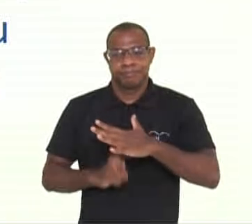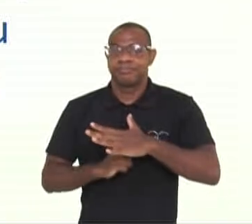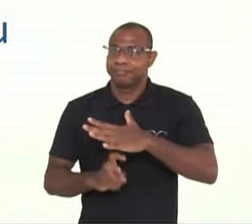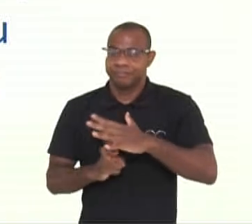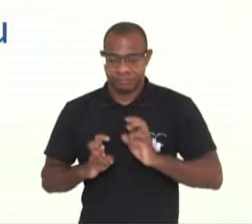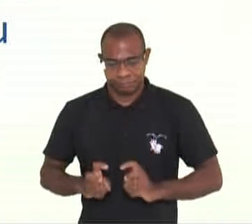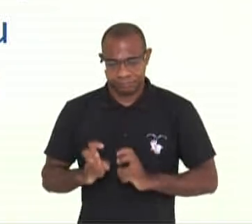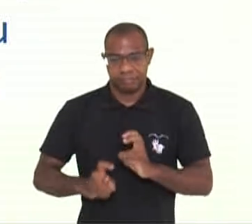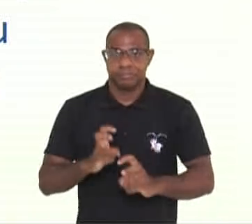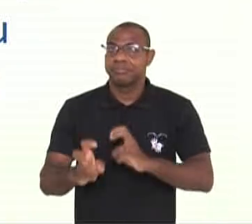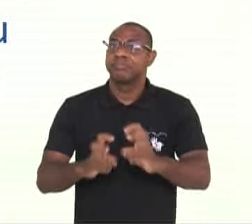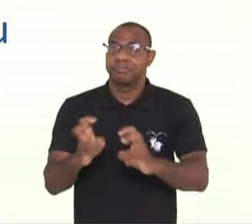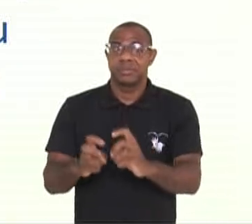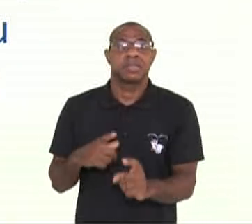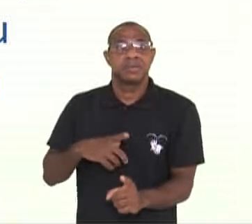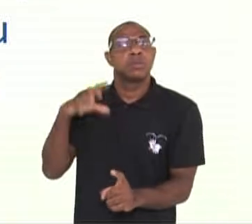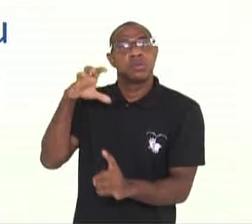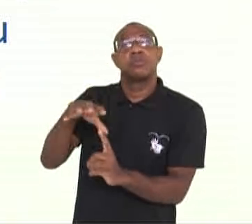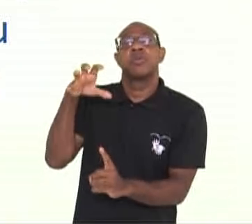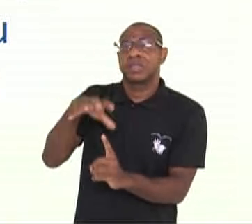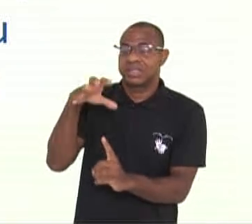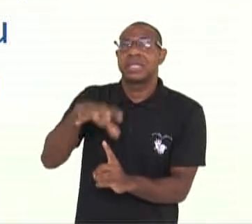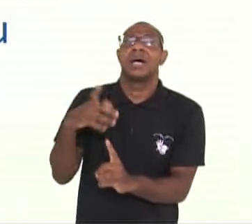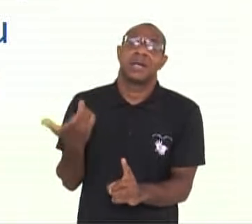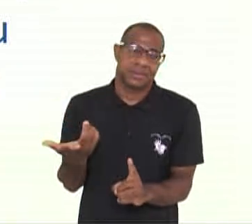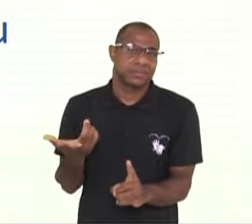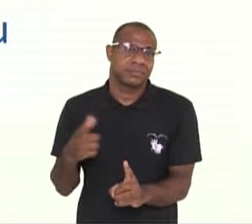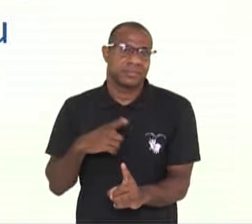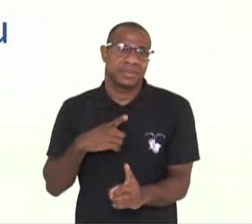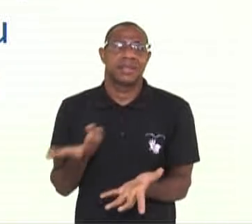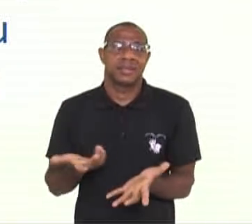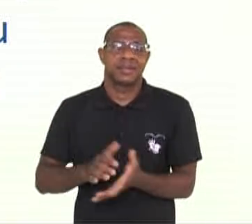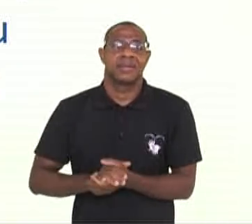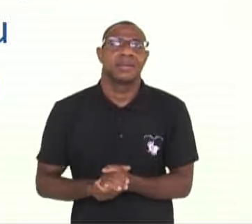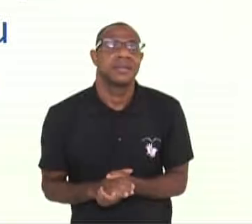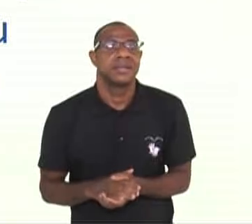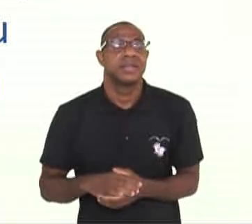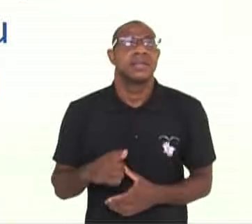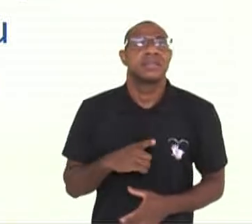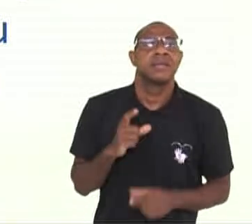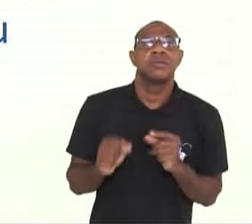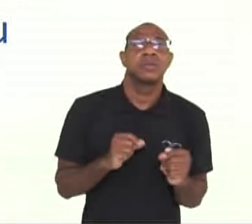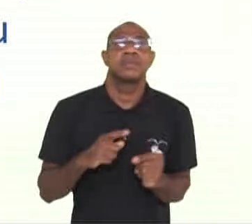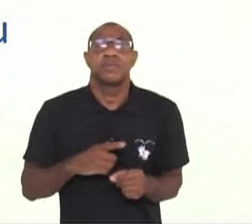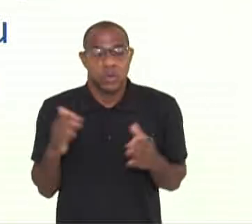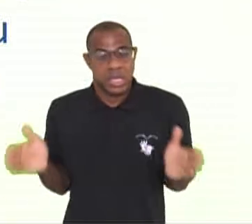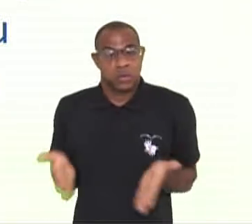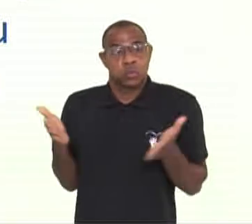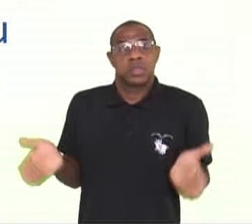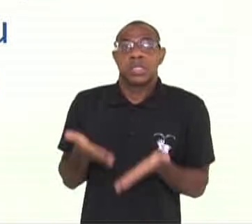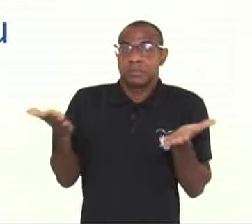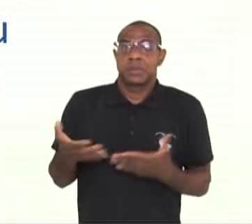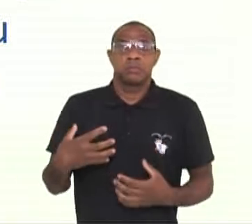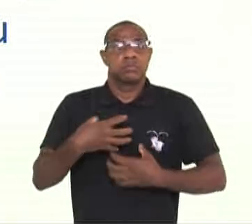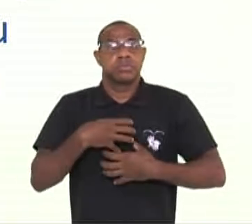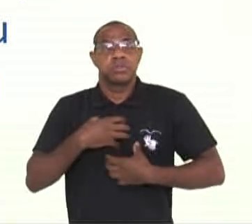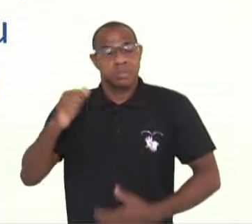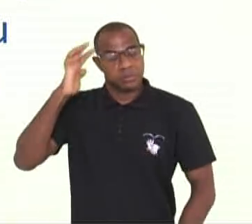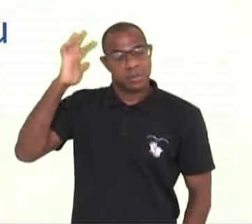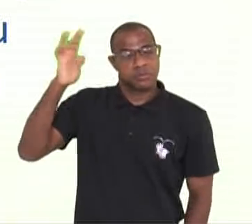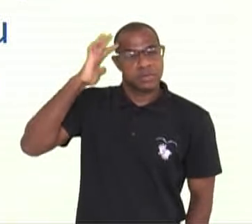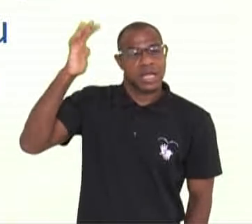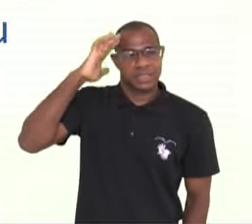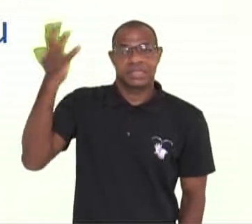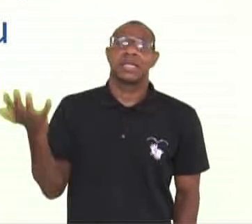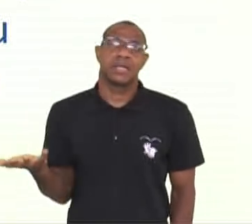vida do cidadão comum. O trem provocou, então, nesse autor, um enorme entusiasmo, mexeu com a imaginação dele,